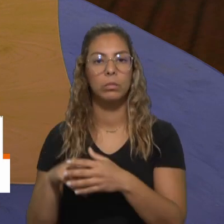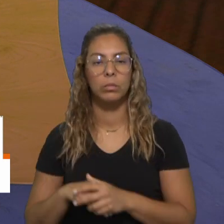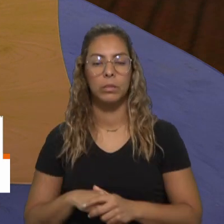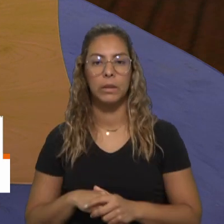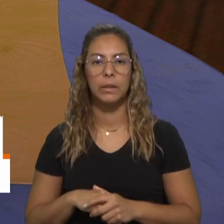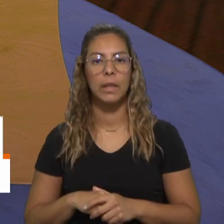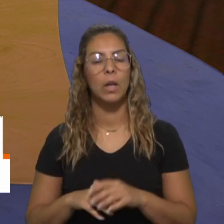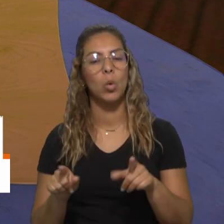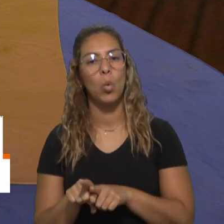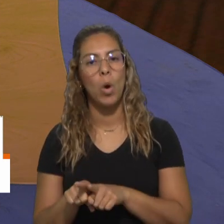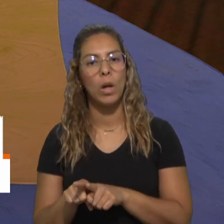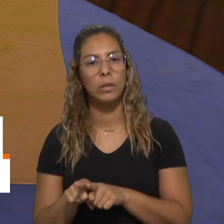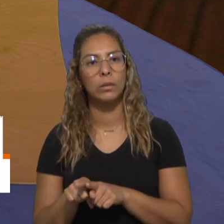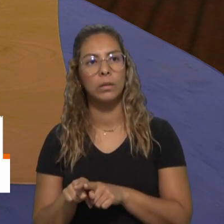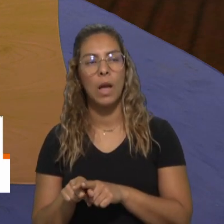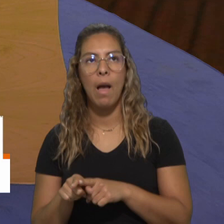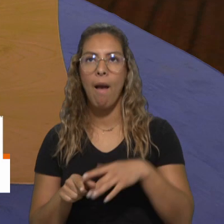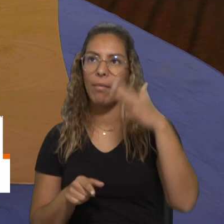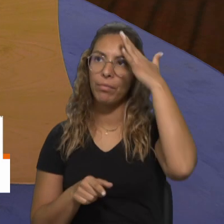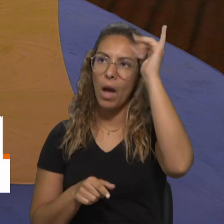a ideia não bate fundo a todos,